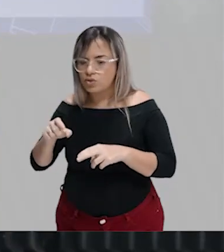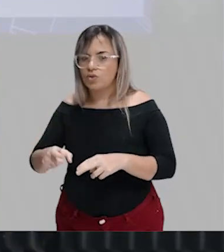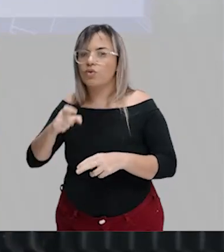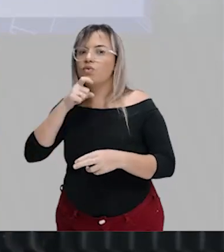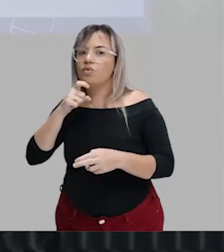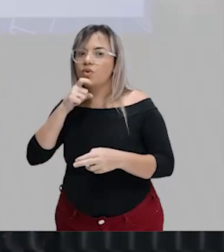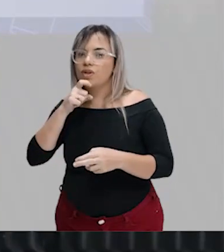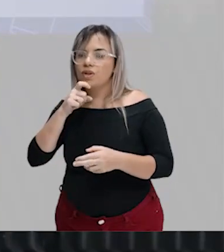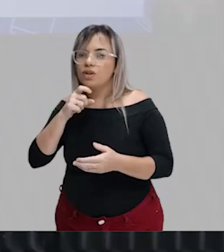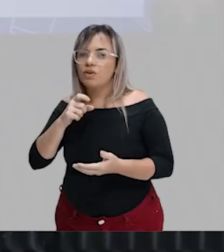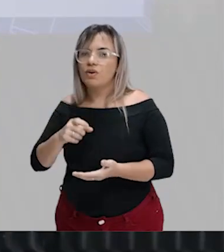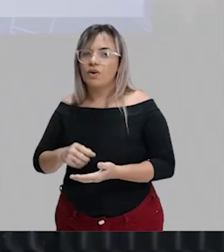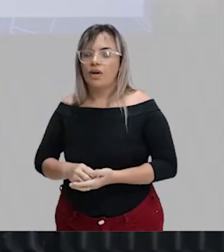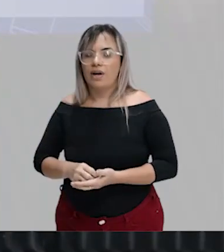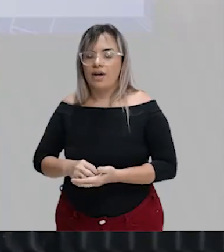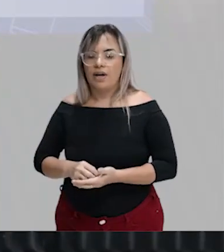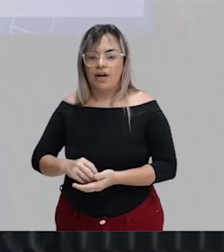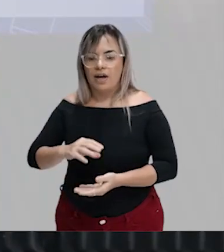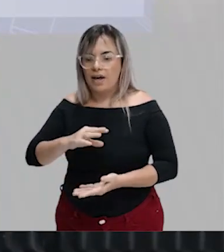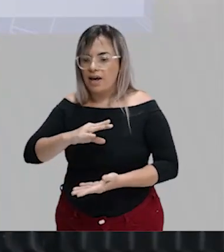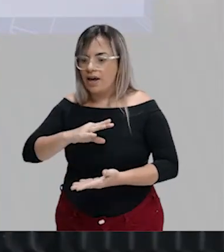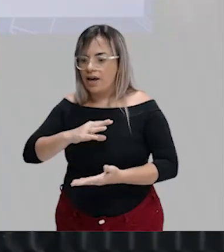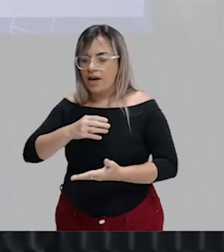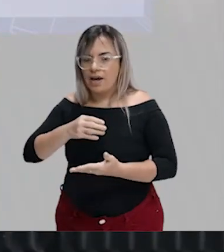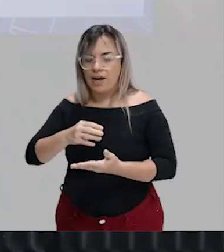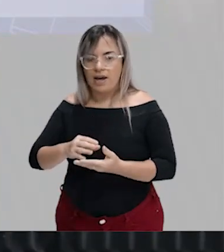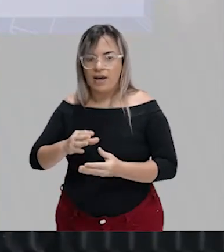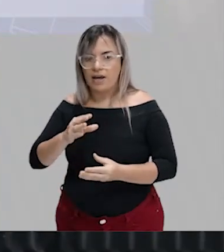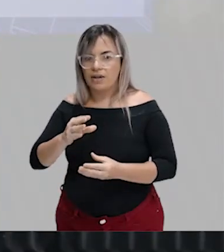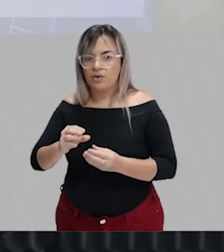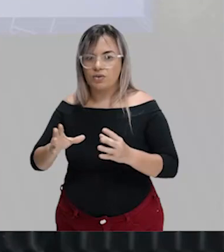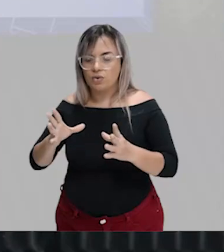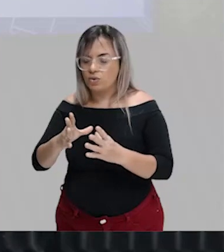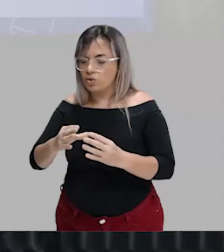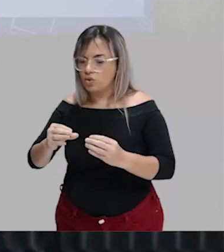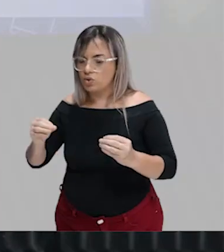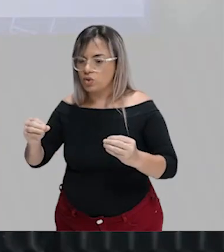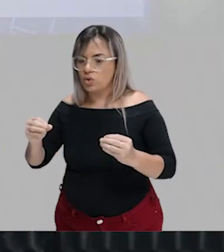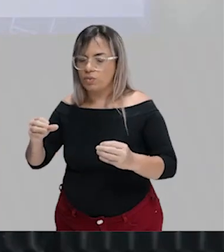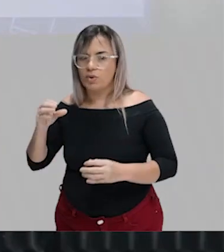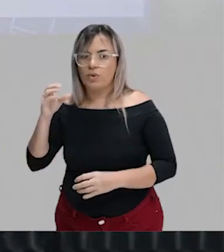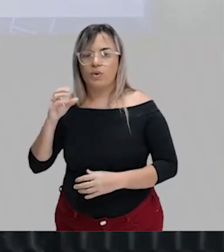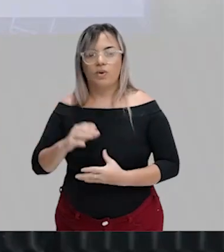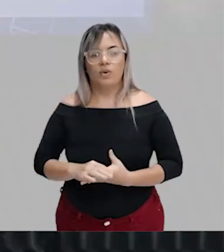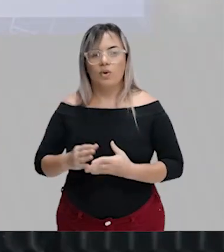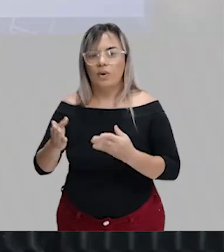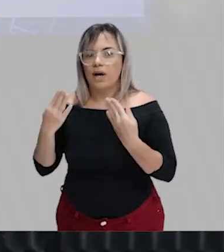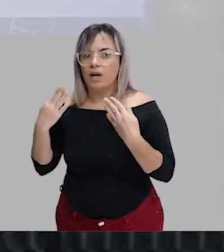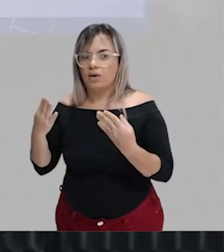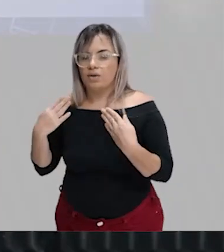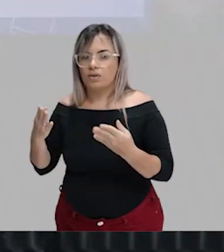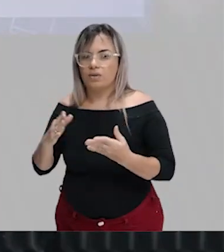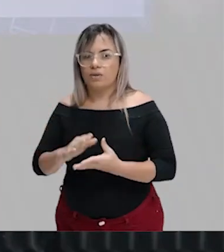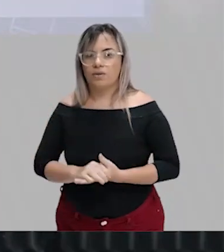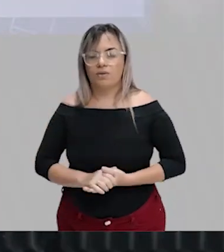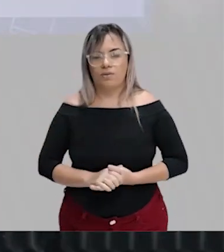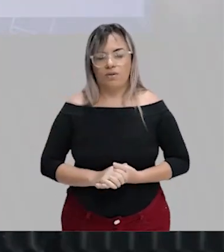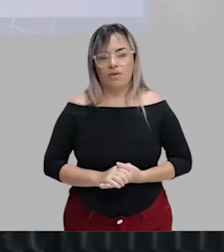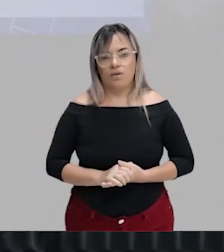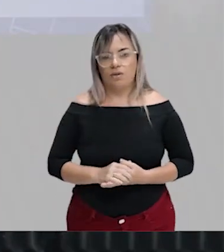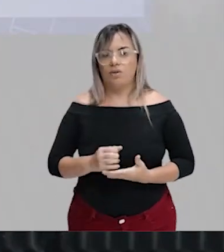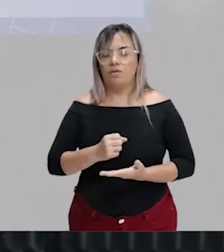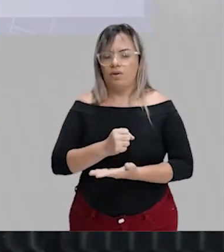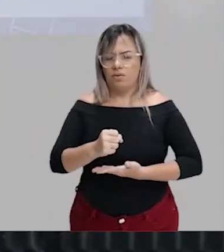Então, se você tomar por base isso, você vai perceber que toda vez nós estamos falando do calor. O calor chegando, o calor saindo,